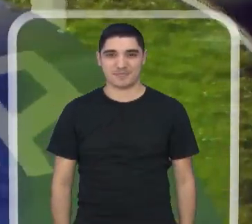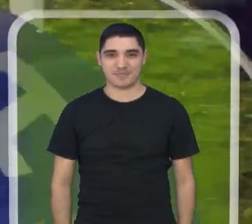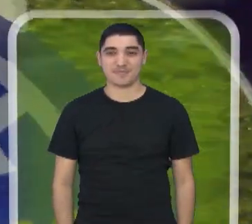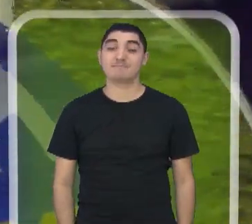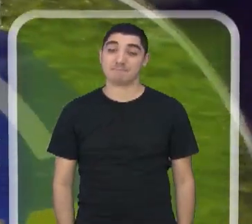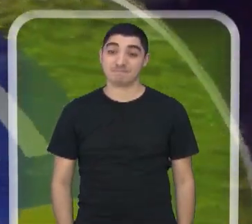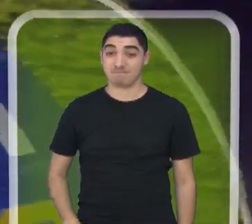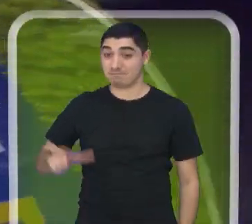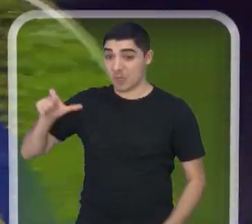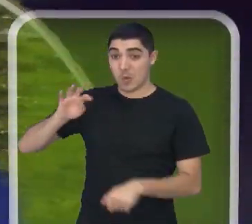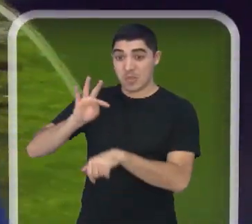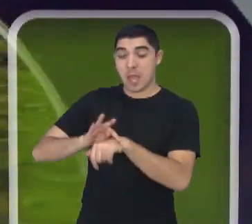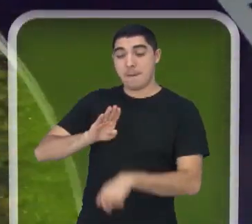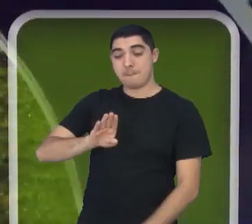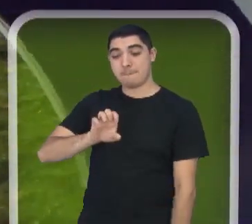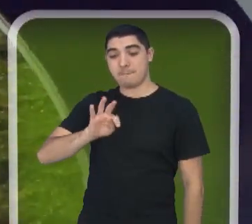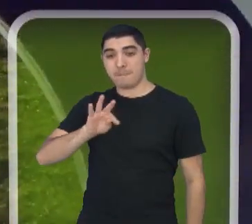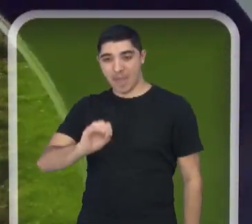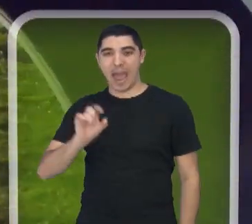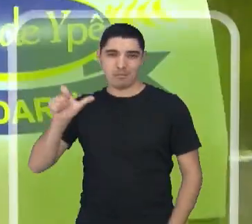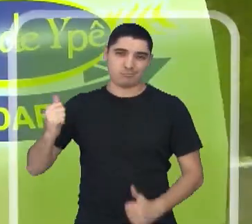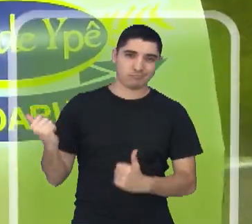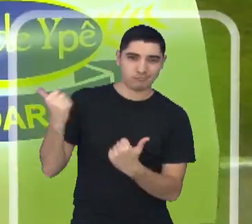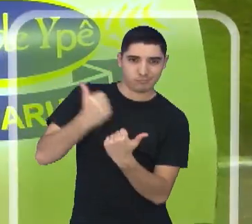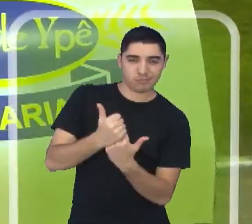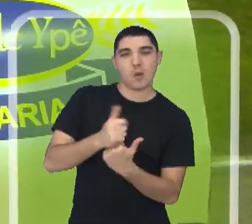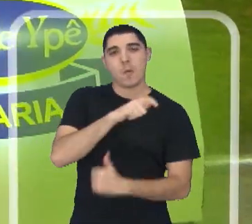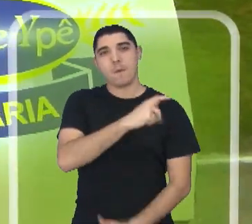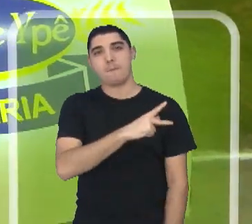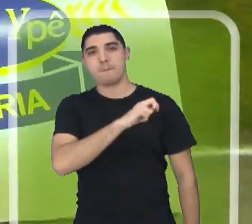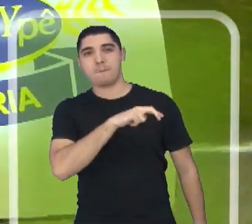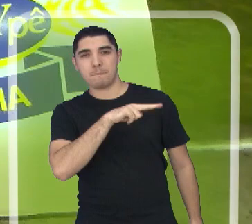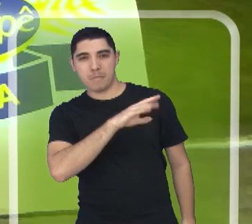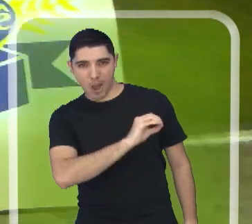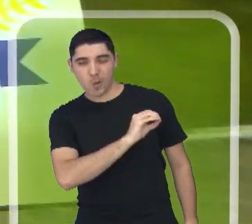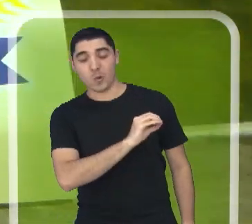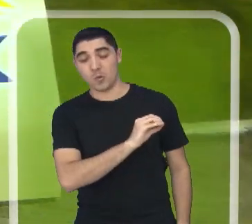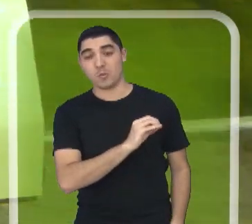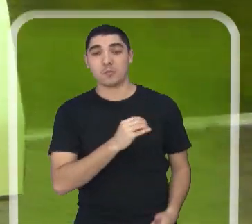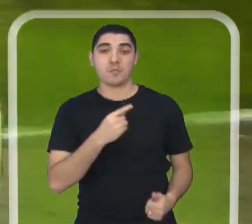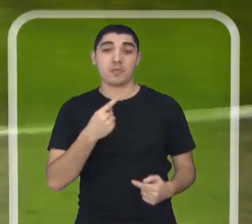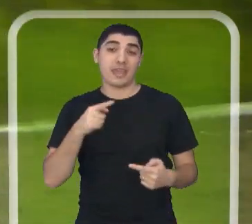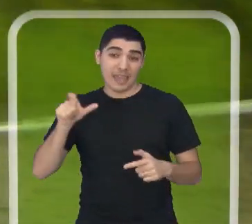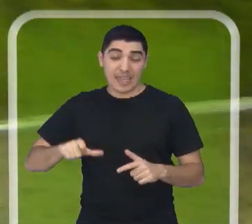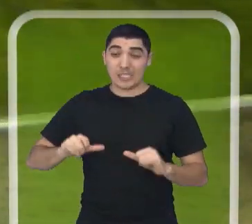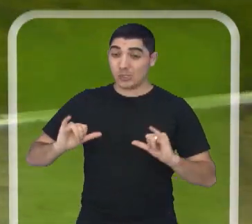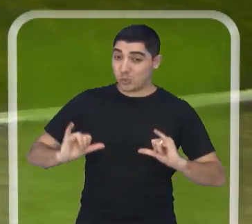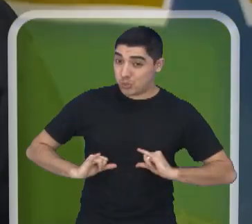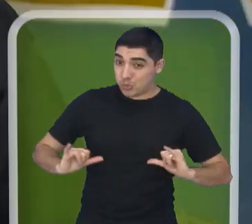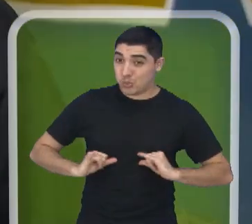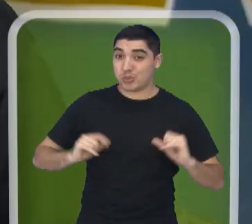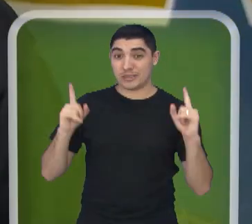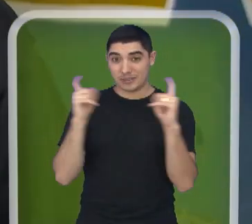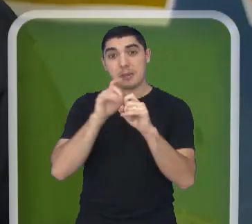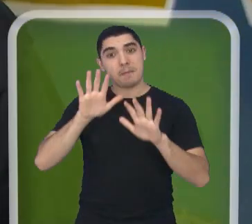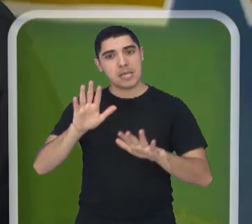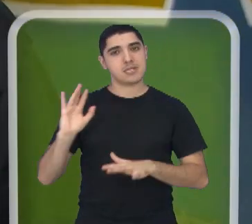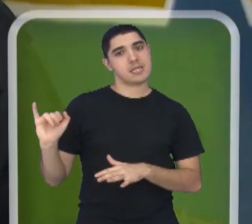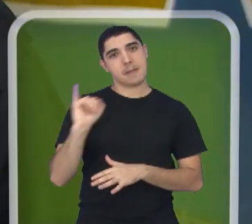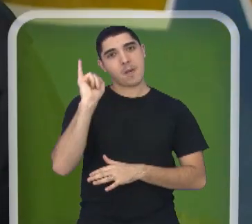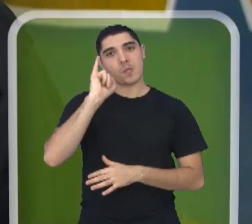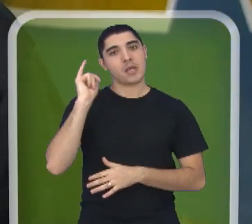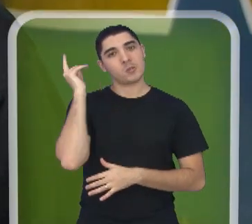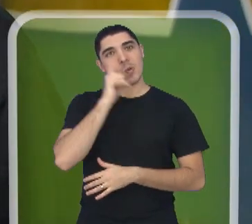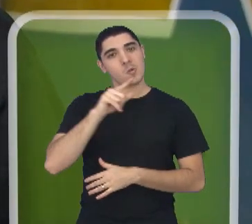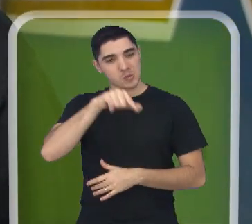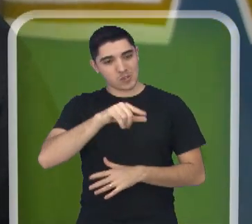Para o técnico Beto Vieira, que substituiu o Paulo Campos à beira do gramado, apesar de sofrido, o resultado foi importante para dar